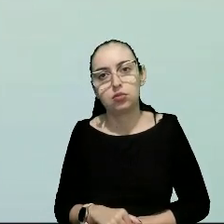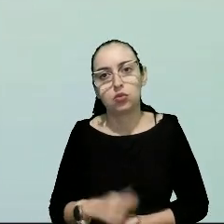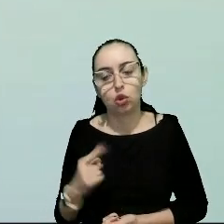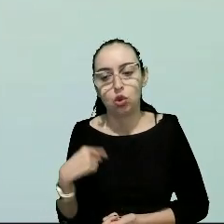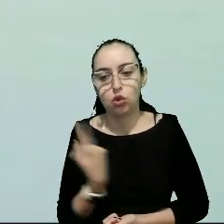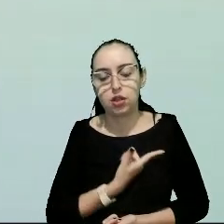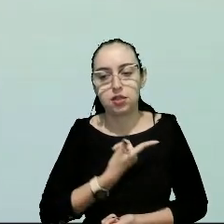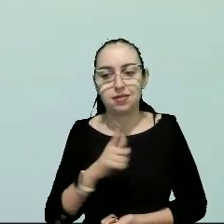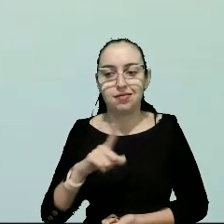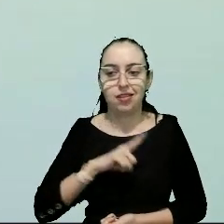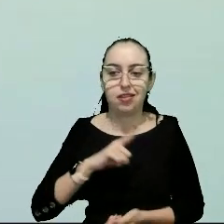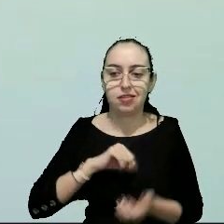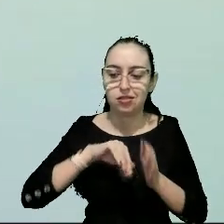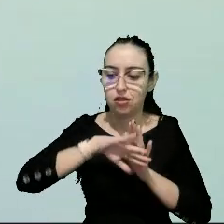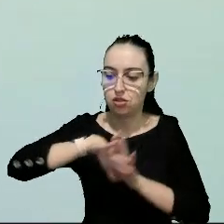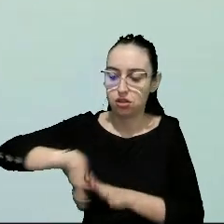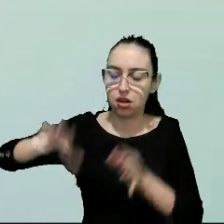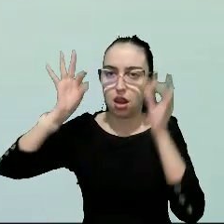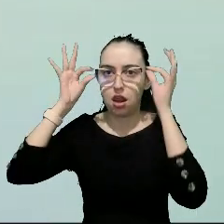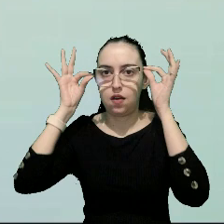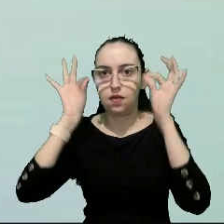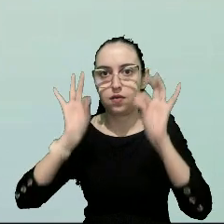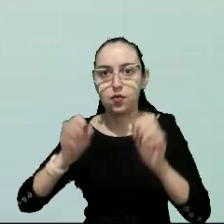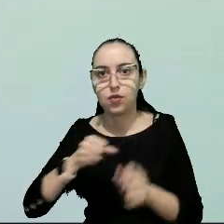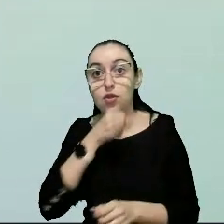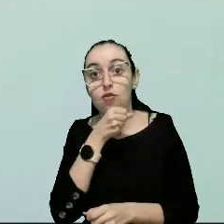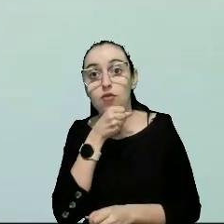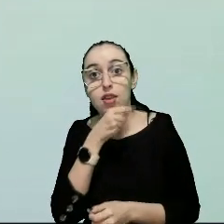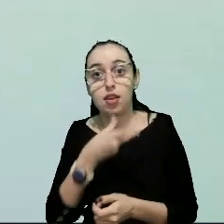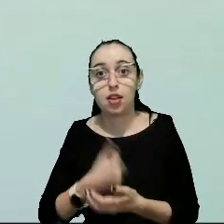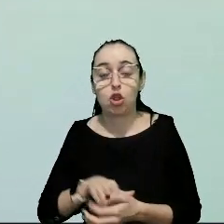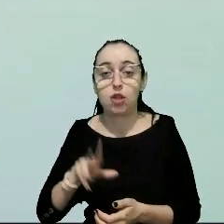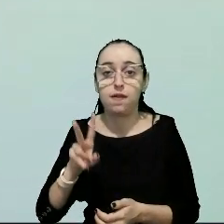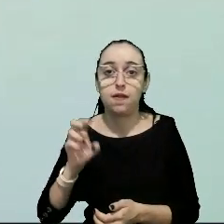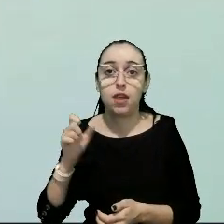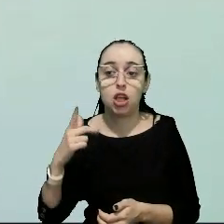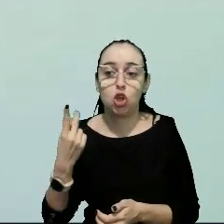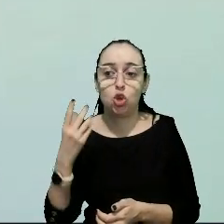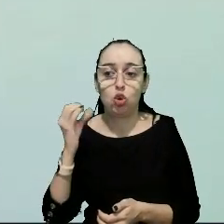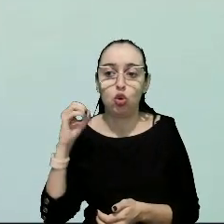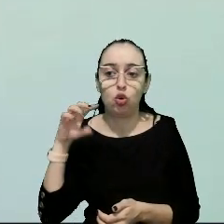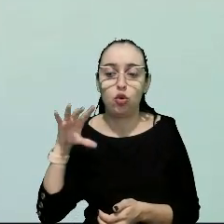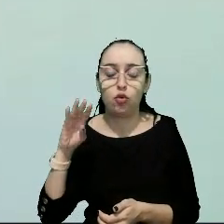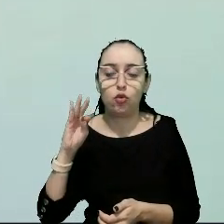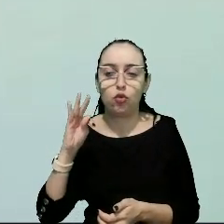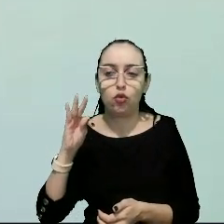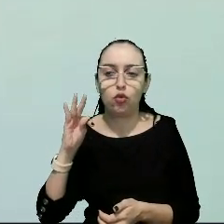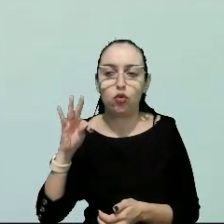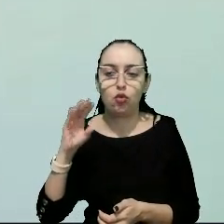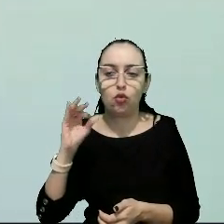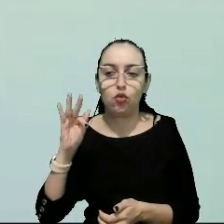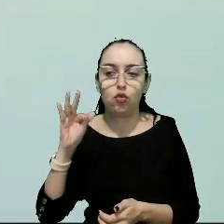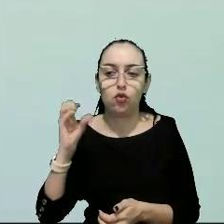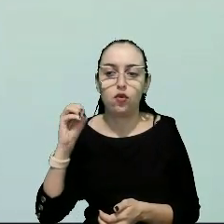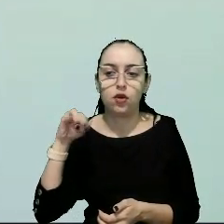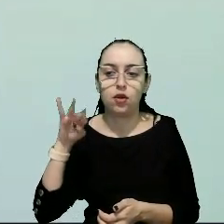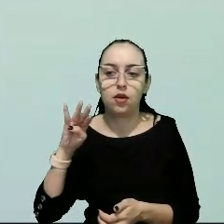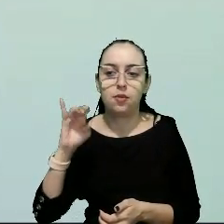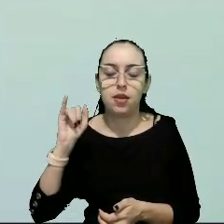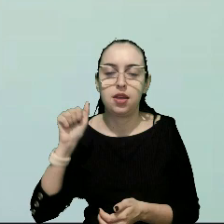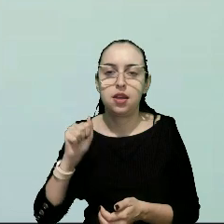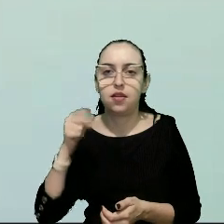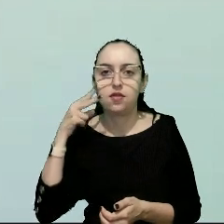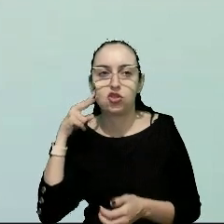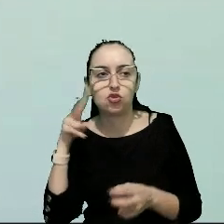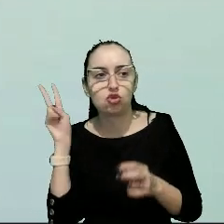aprendido é que nós temos que tirar o óculos da velhofobia, porque esse óculos da